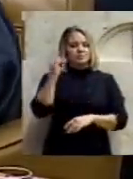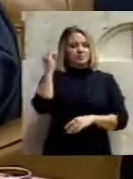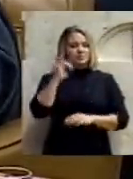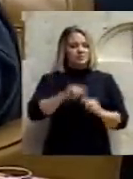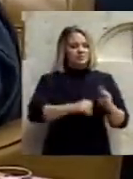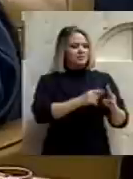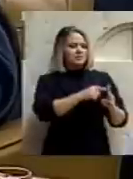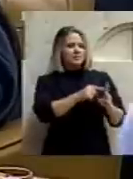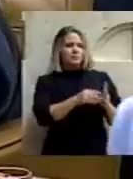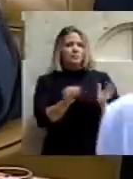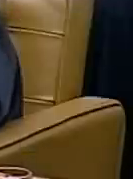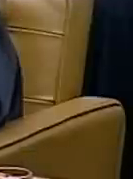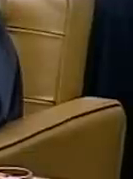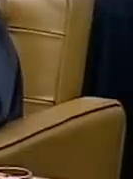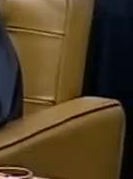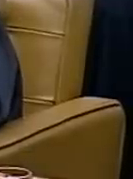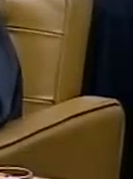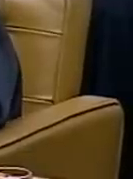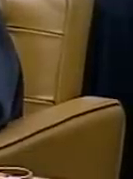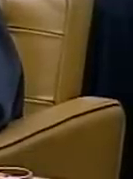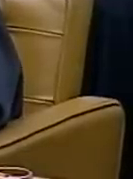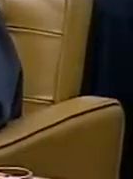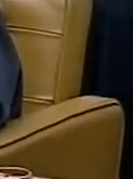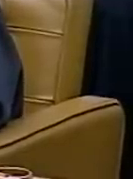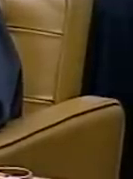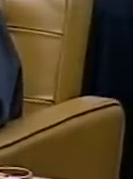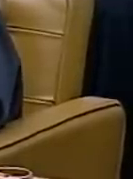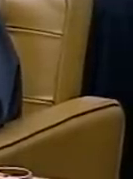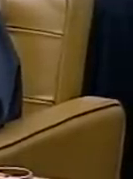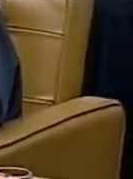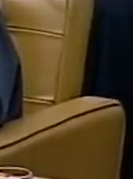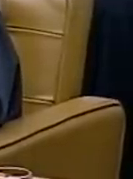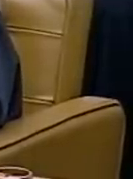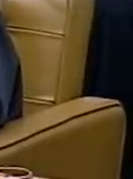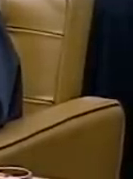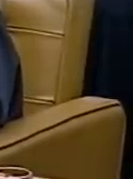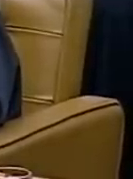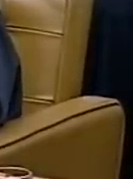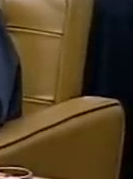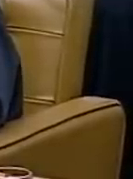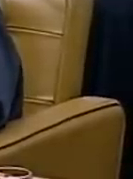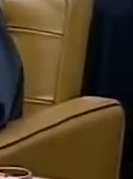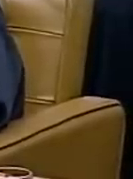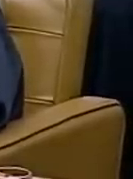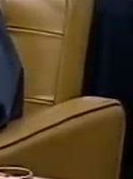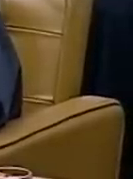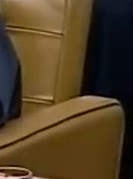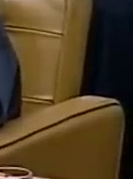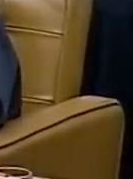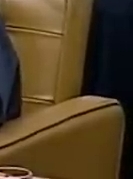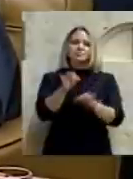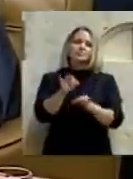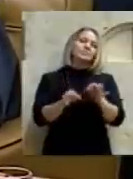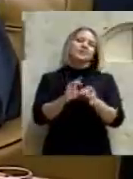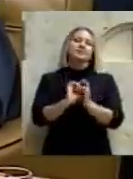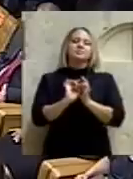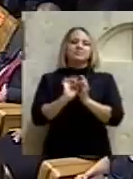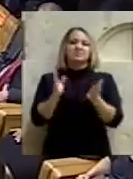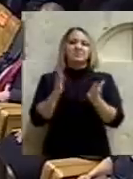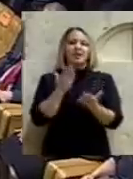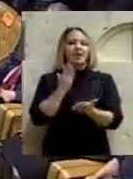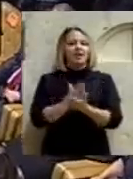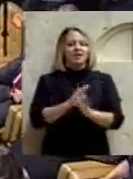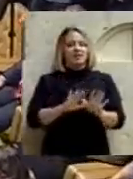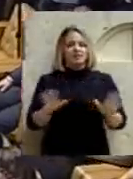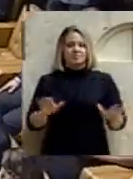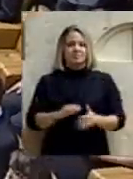esses três nortes, pelos quais necessariamente se perpassa a figura do judiciário, a democracia jaz no plano